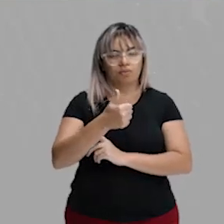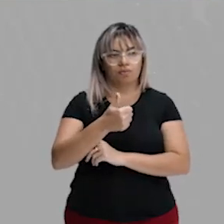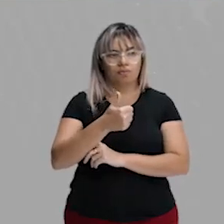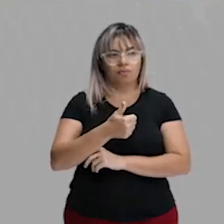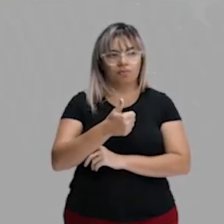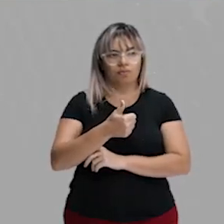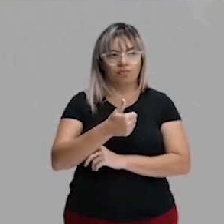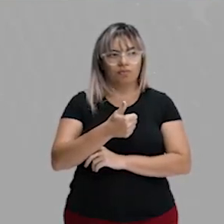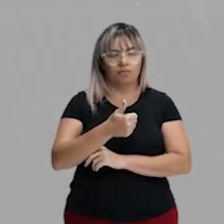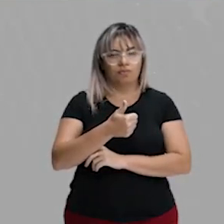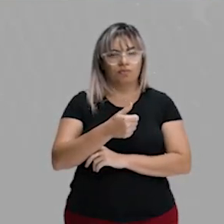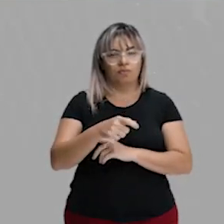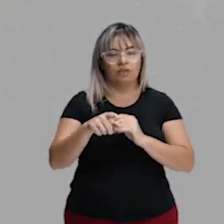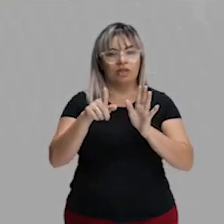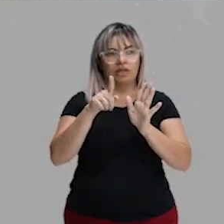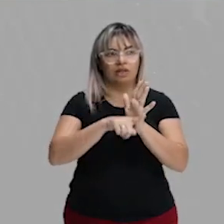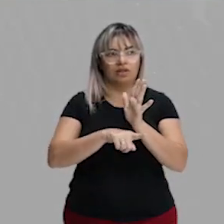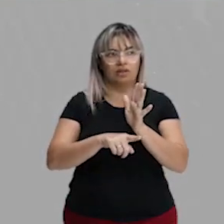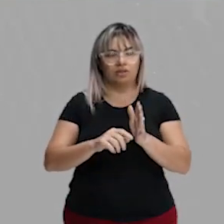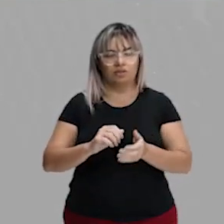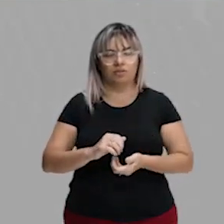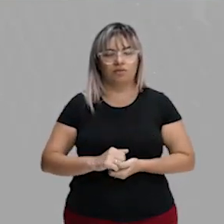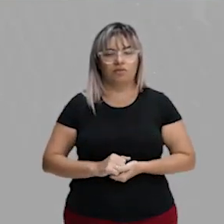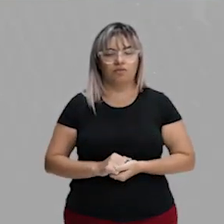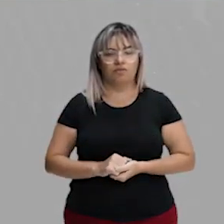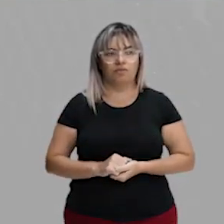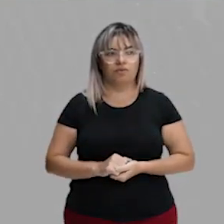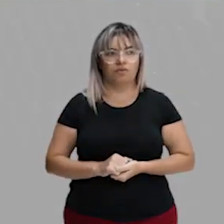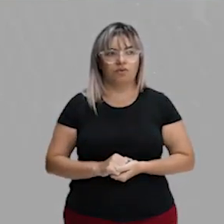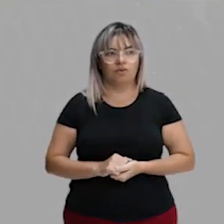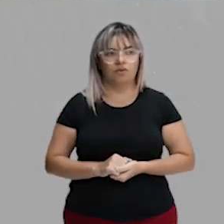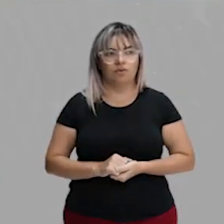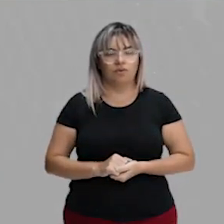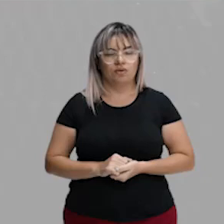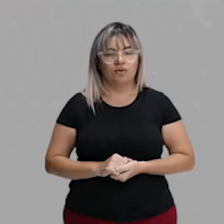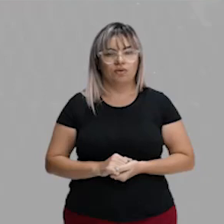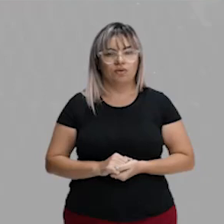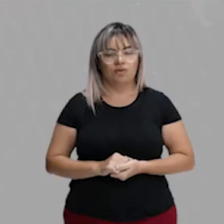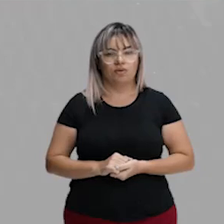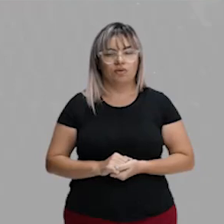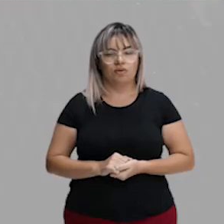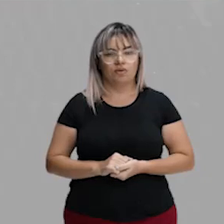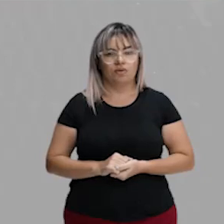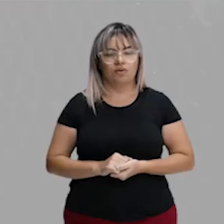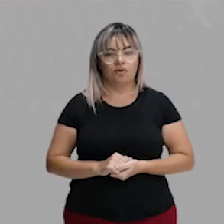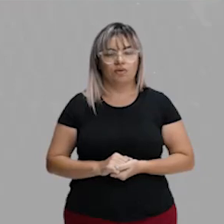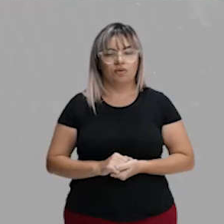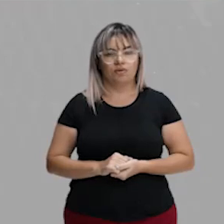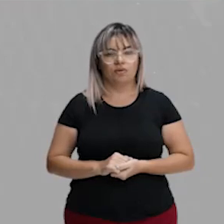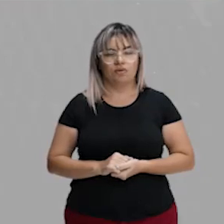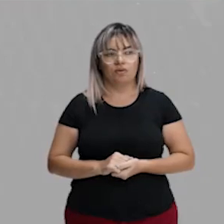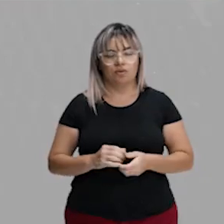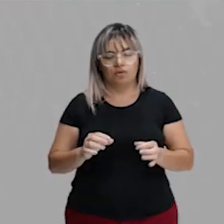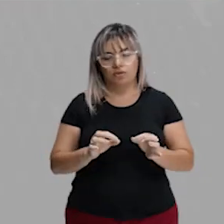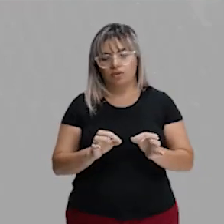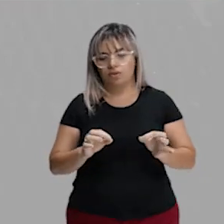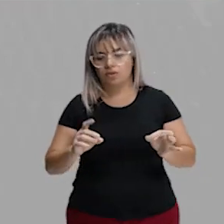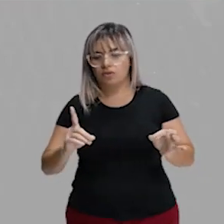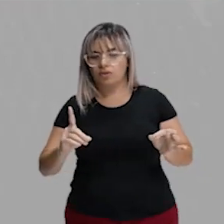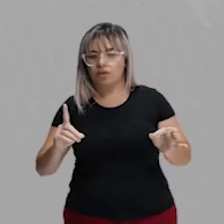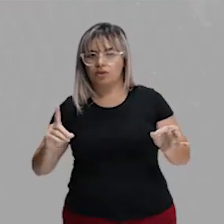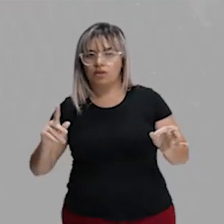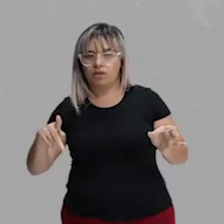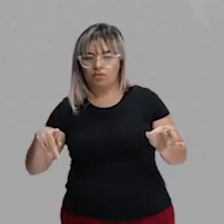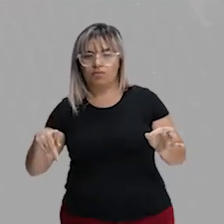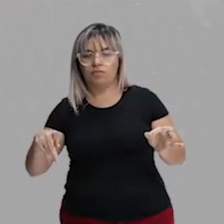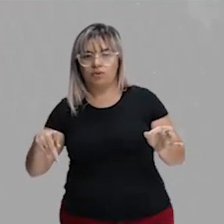no ponto negativo, né, do que seria aqui a nossa DDP, quando ela chega no